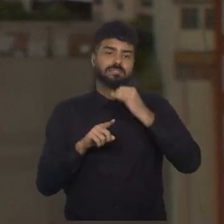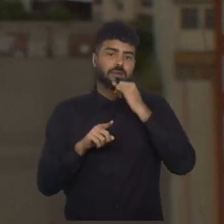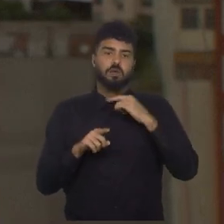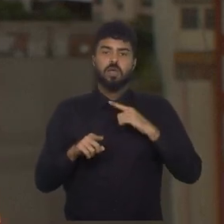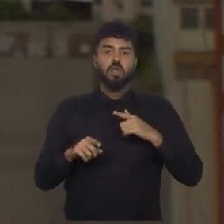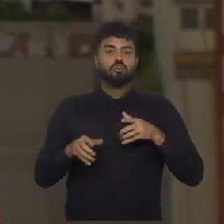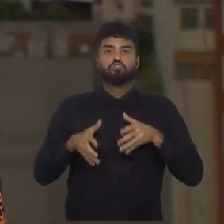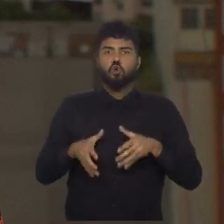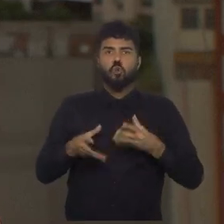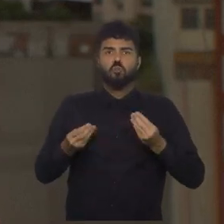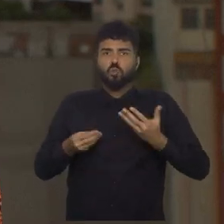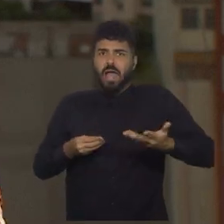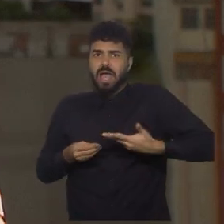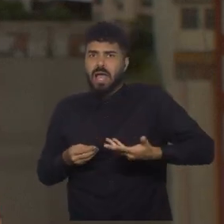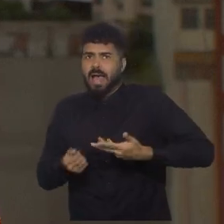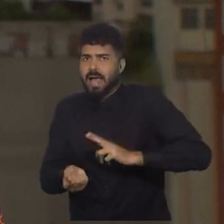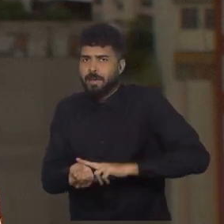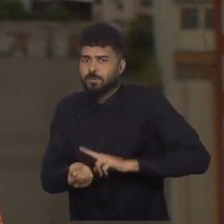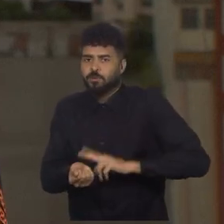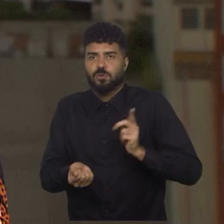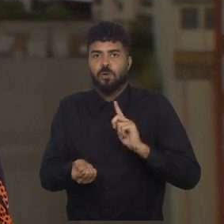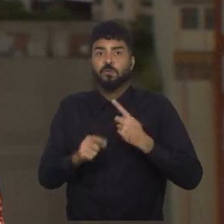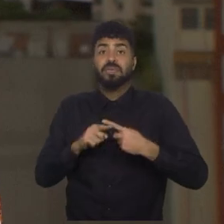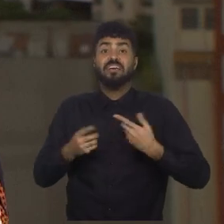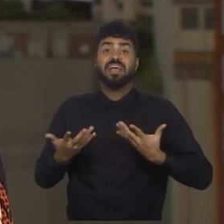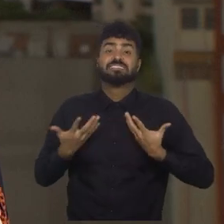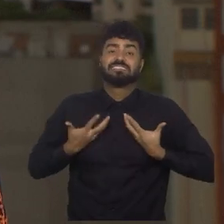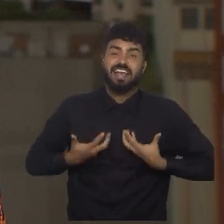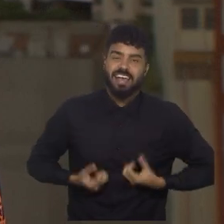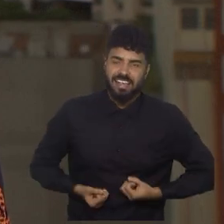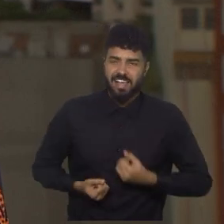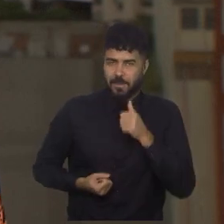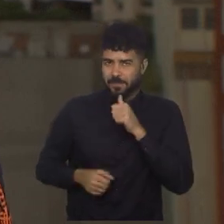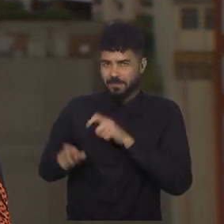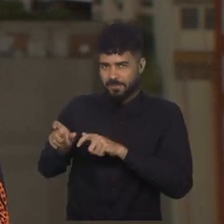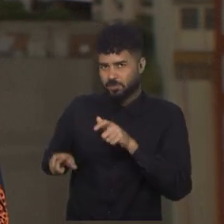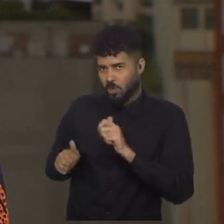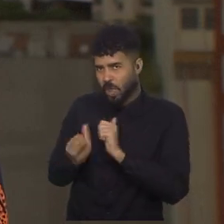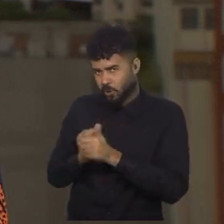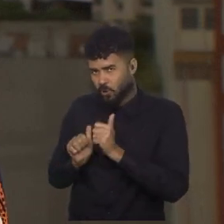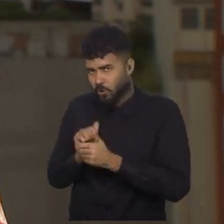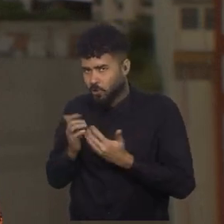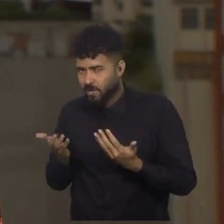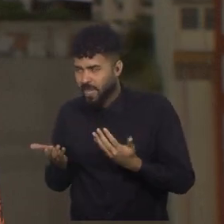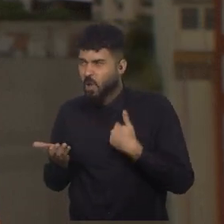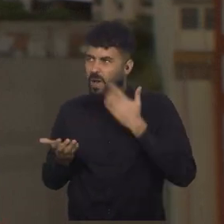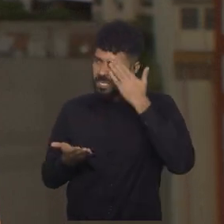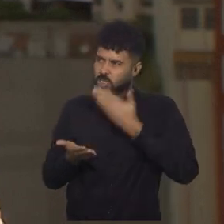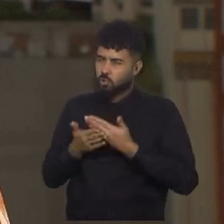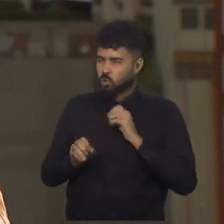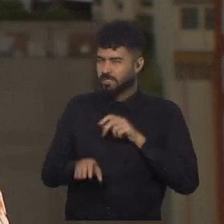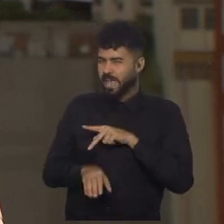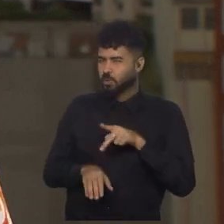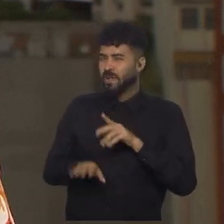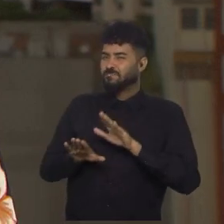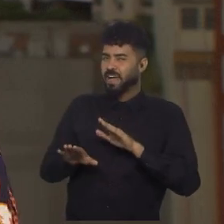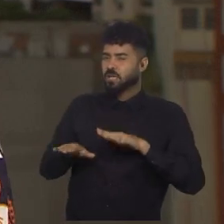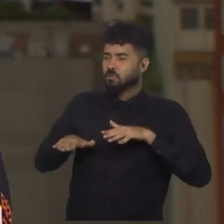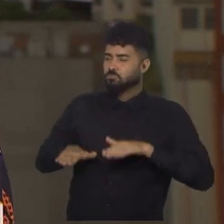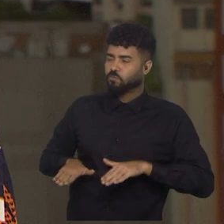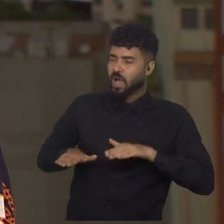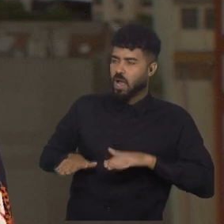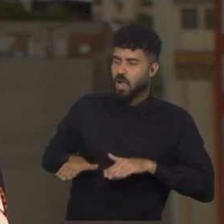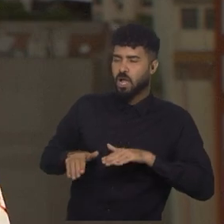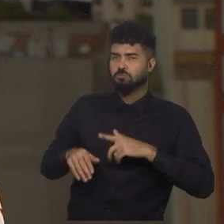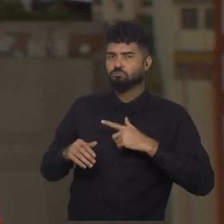tão rápido assim, porque aí você vai desgastar cada vez mais as suas jogadoras. É, eu acredito que venha com uma solidez